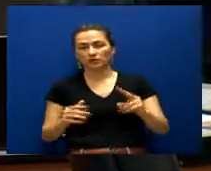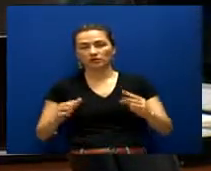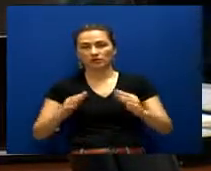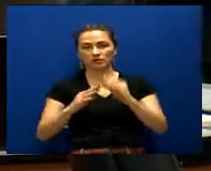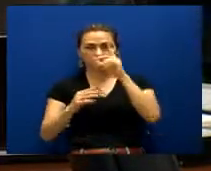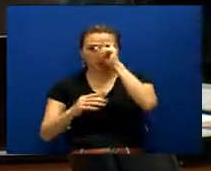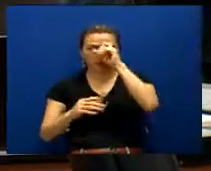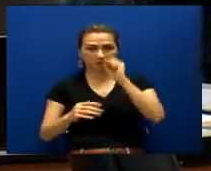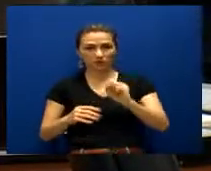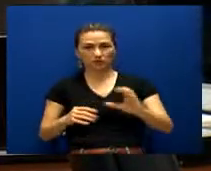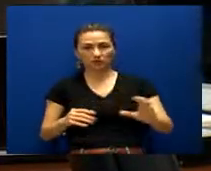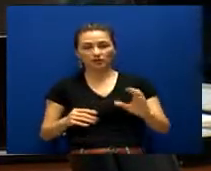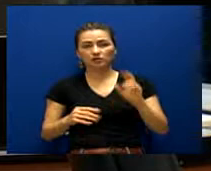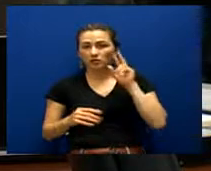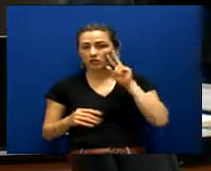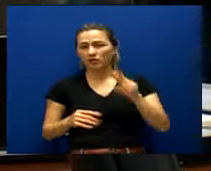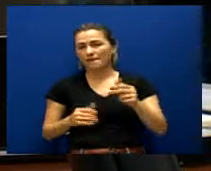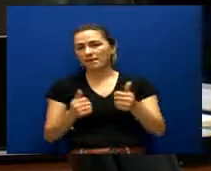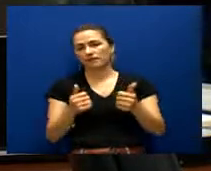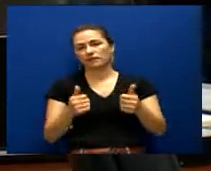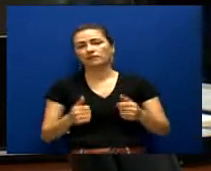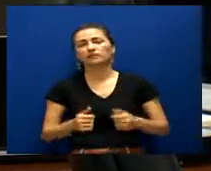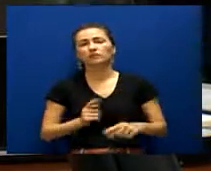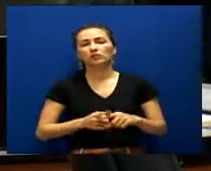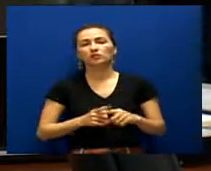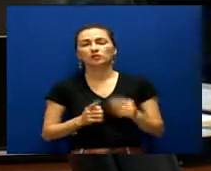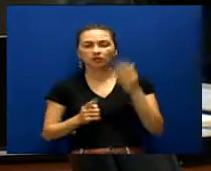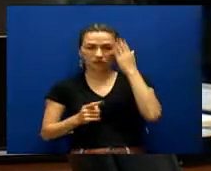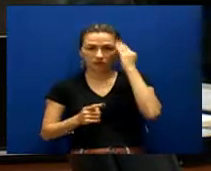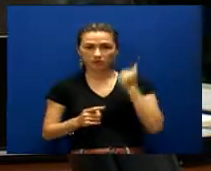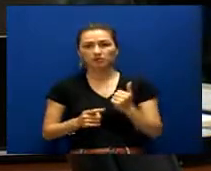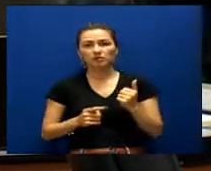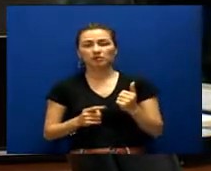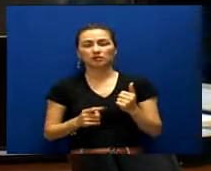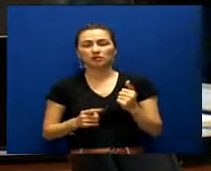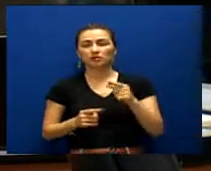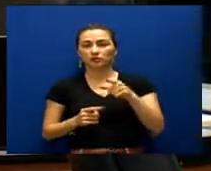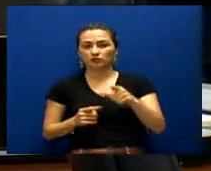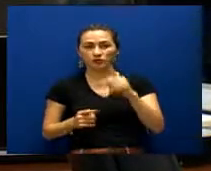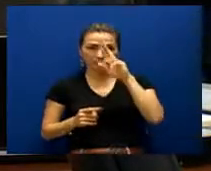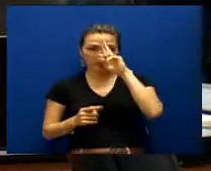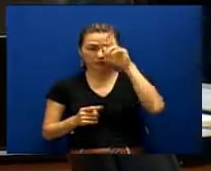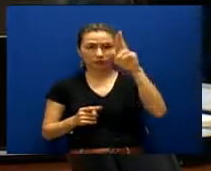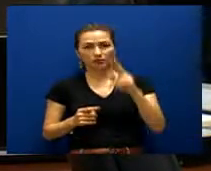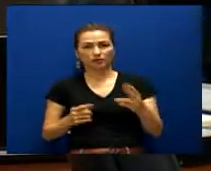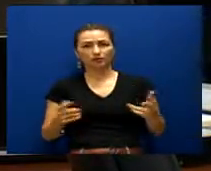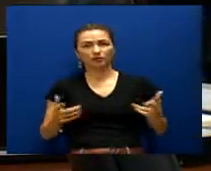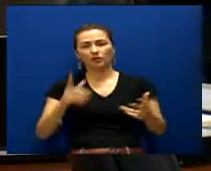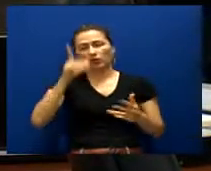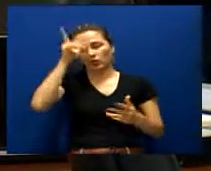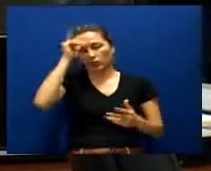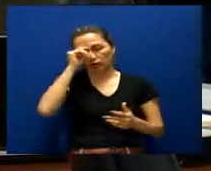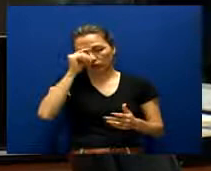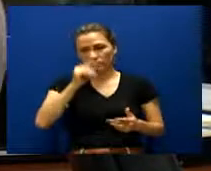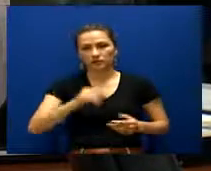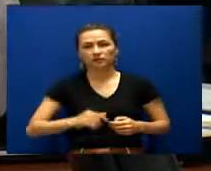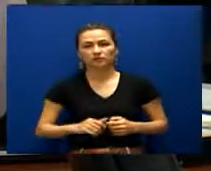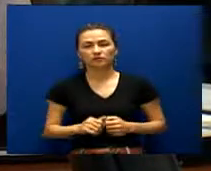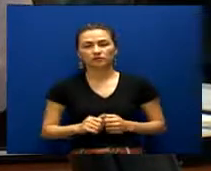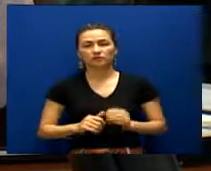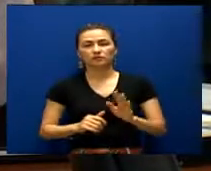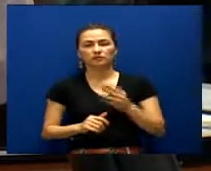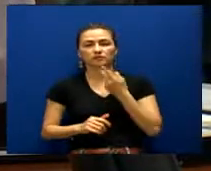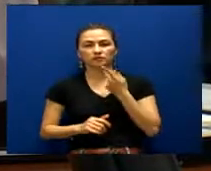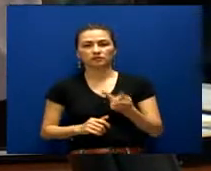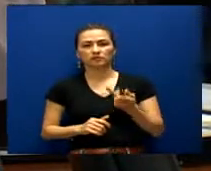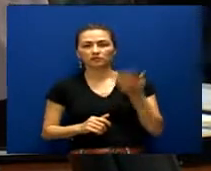Hoje eu vejo a Santa Casa com bons olhos. Porque eu sei que está em boas mãos. Mas padre, quando se fala que lá atrás